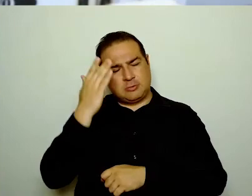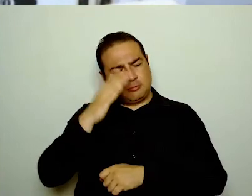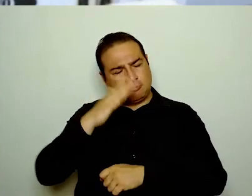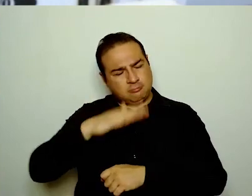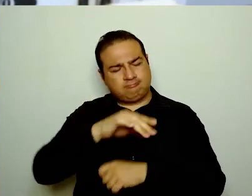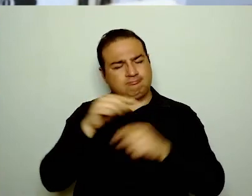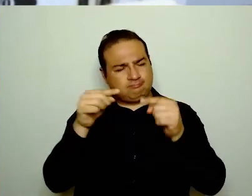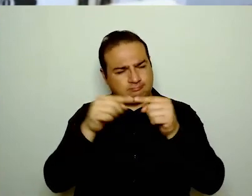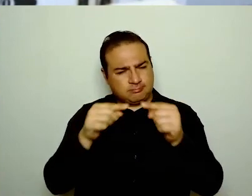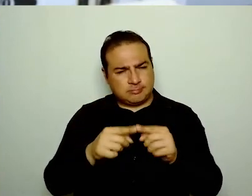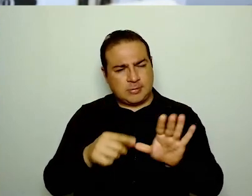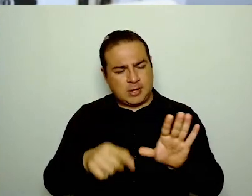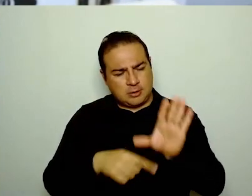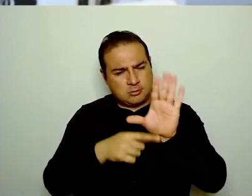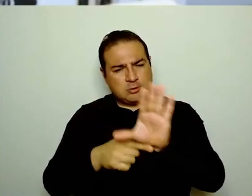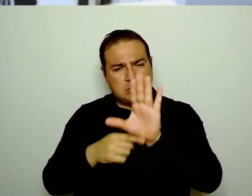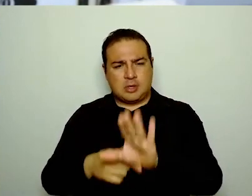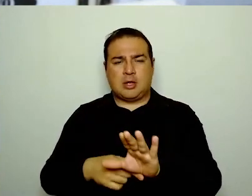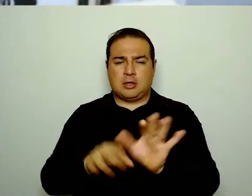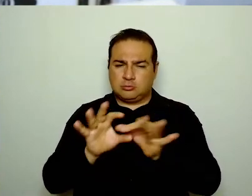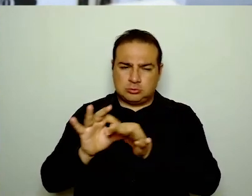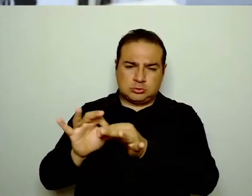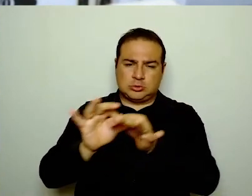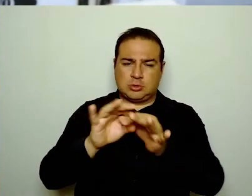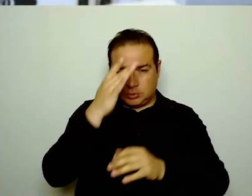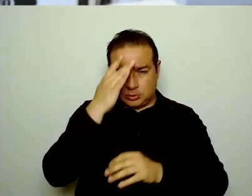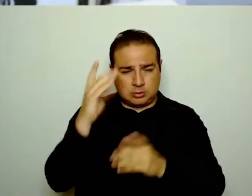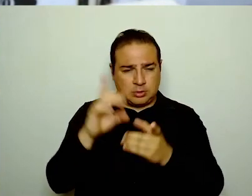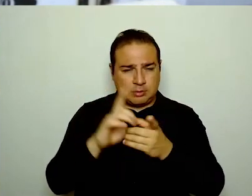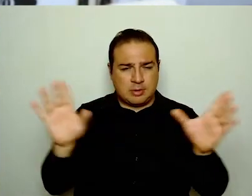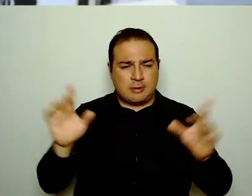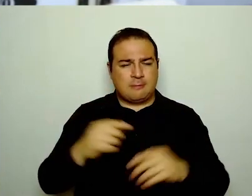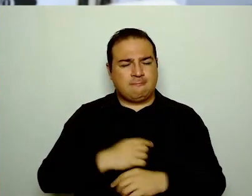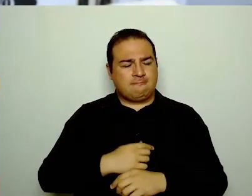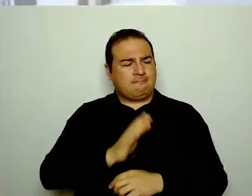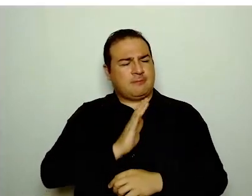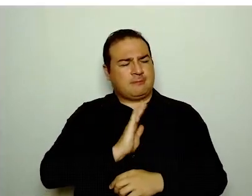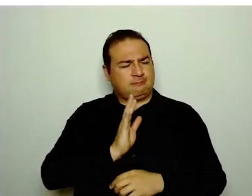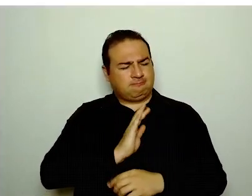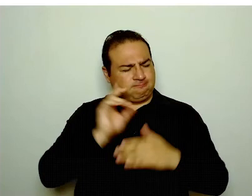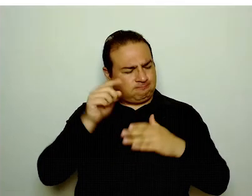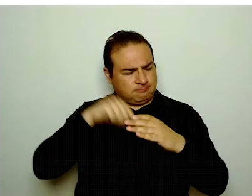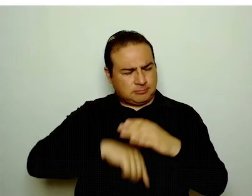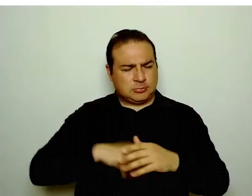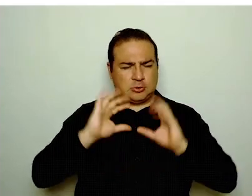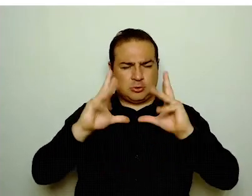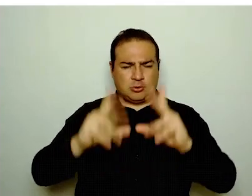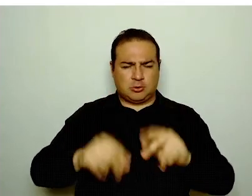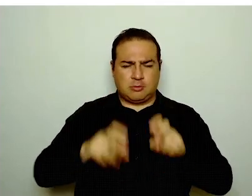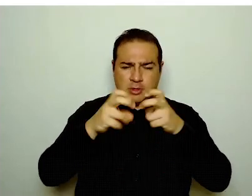Brasil. E o tamanho do amor que eu sinto em ter sempre uma nação democrática. No fundo da minha